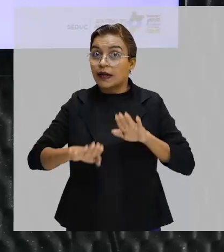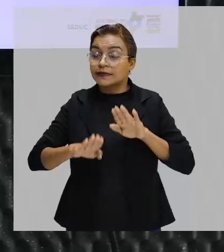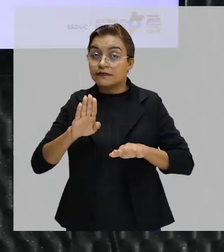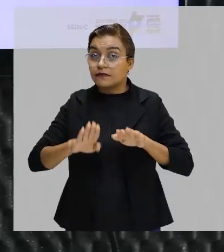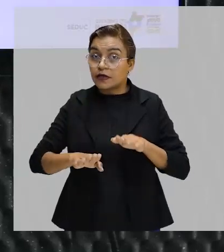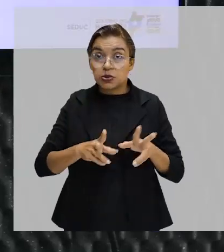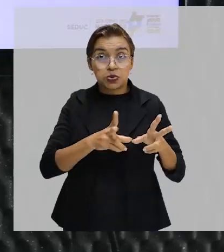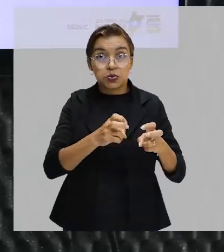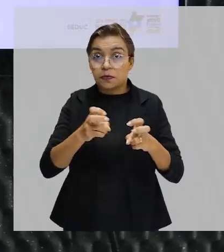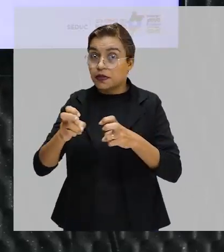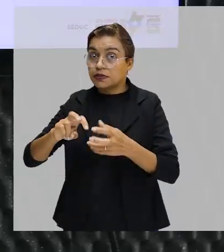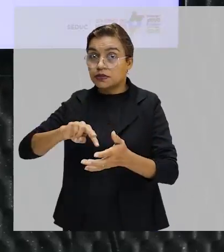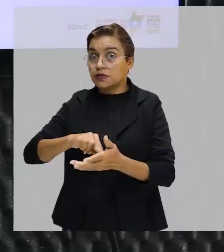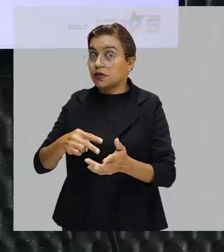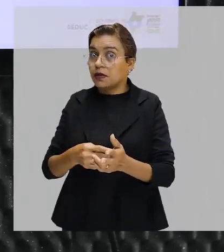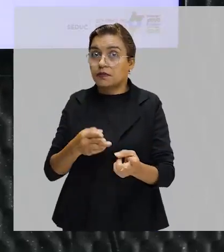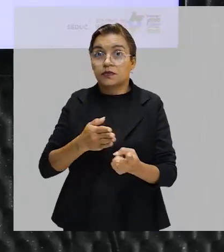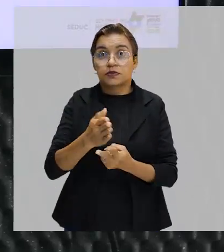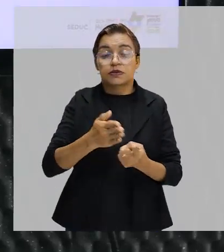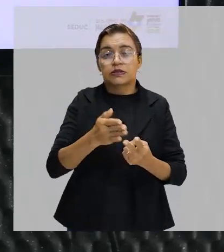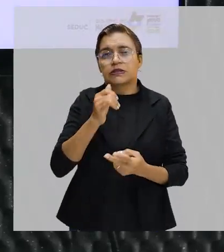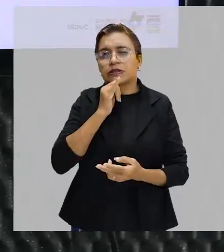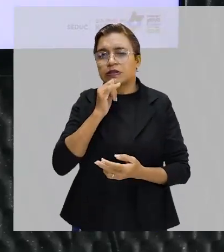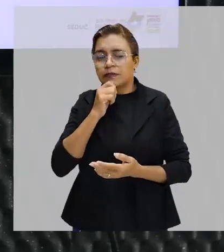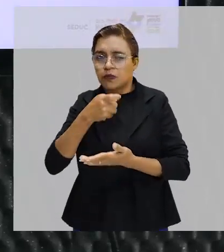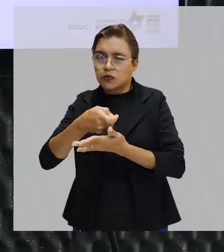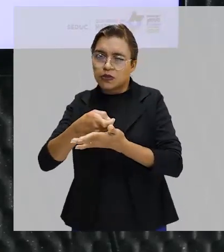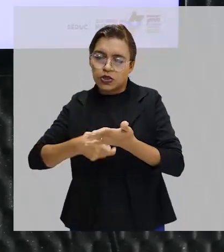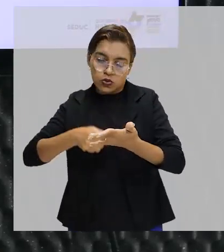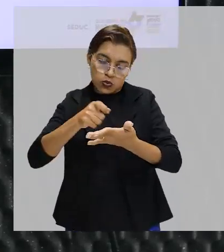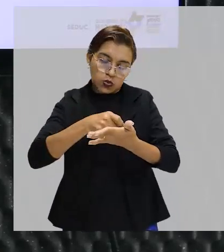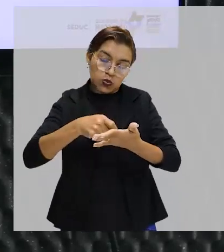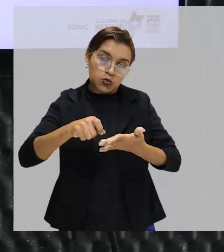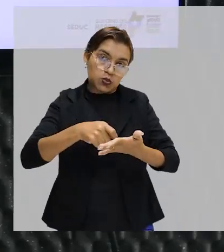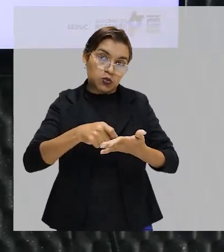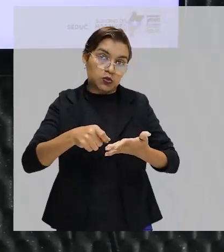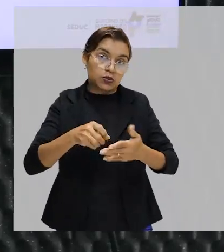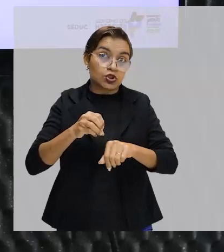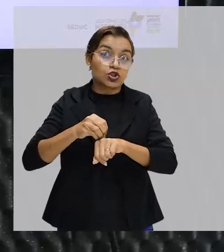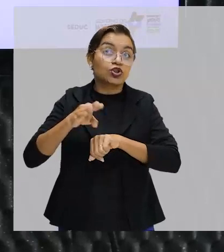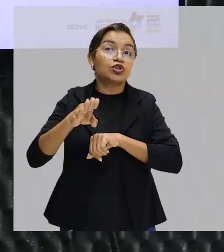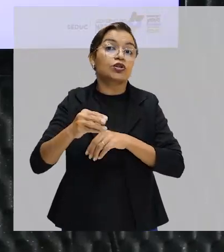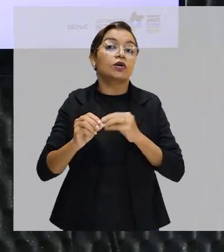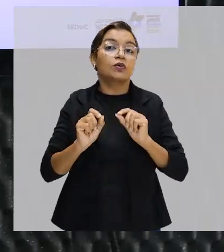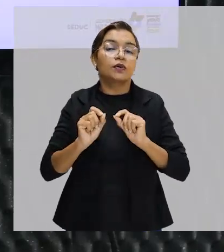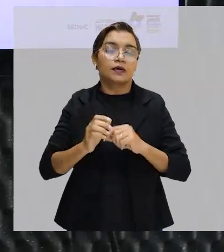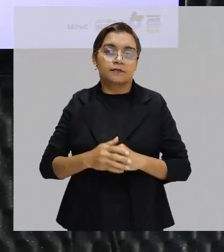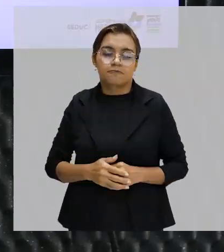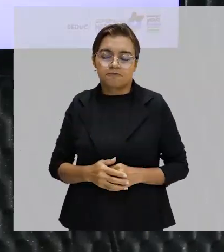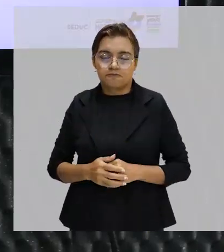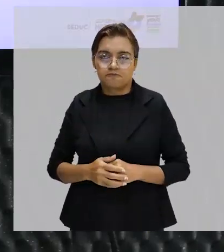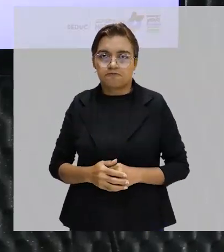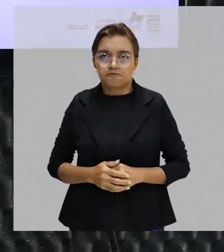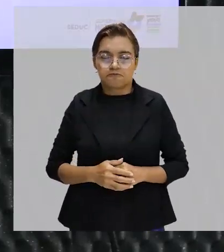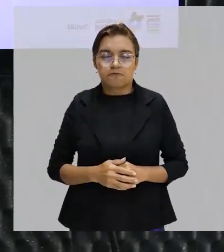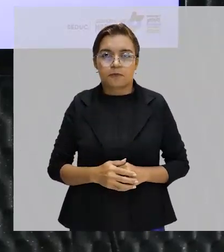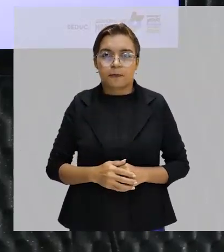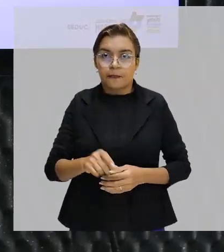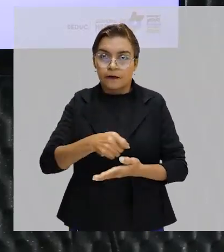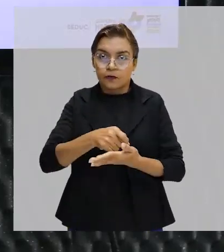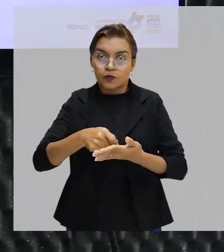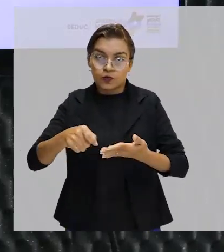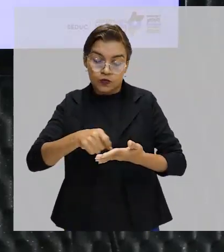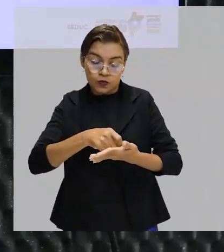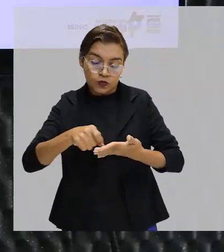ambiguidade, principalmente quando nós estamos redigindo textos. Então, qual é a dica? A dica é que, ao final da escrita,